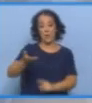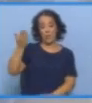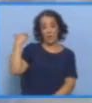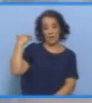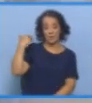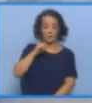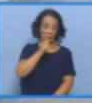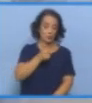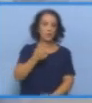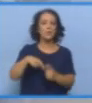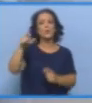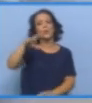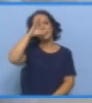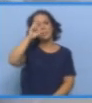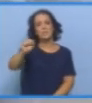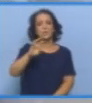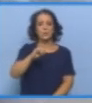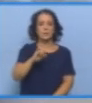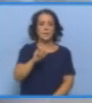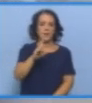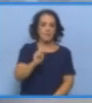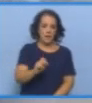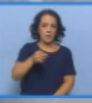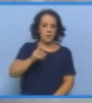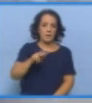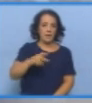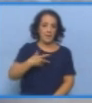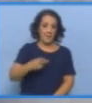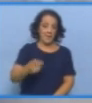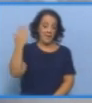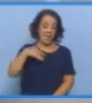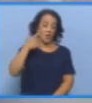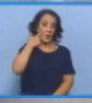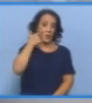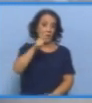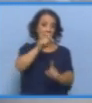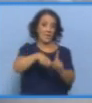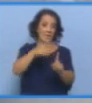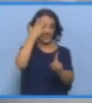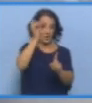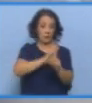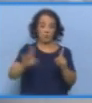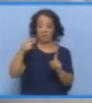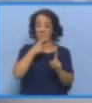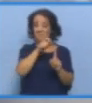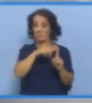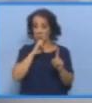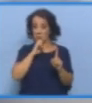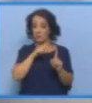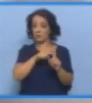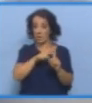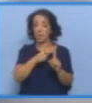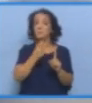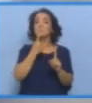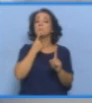dos Assuntos Sociais e que muito contactou com ele na região de Setúbal nessa ocasião, dizia que Dom Manuel Martins percebia muito mais